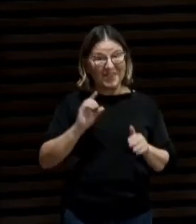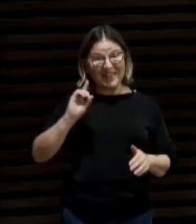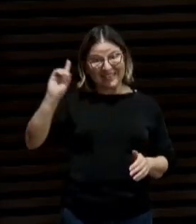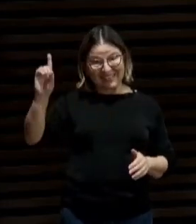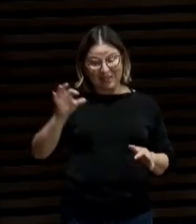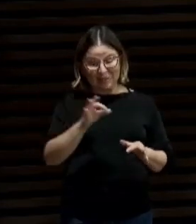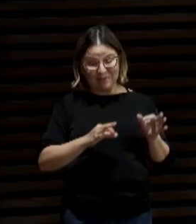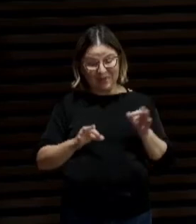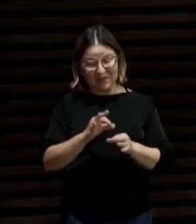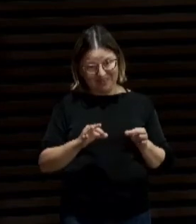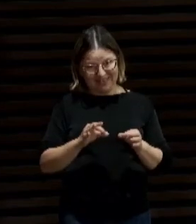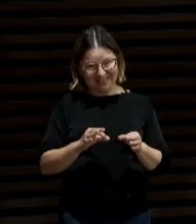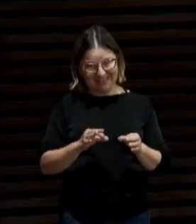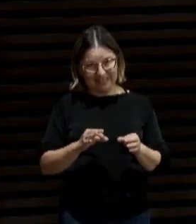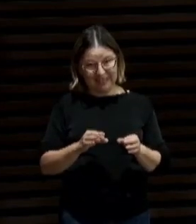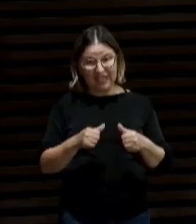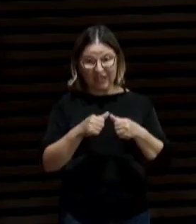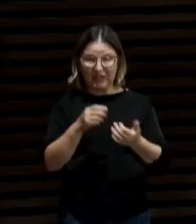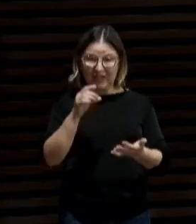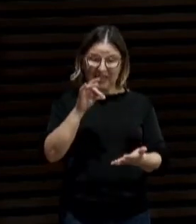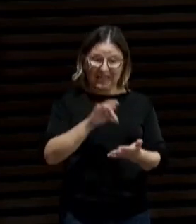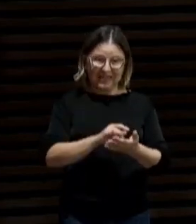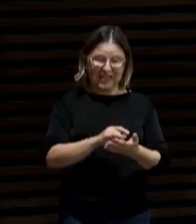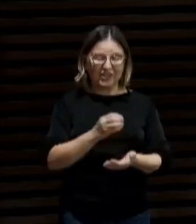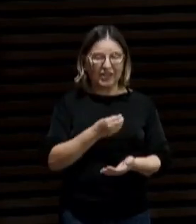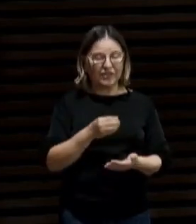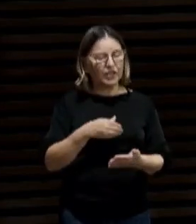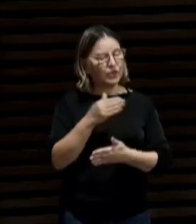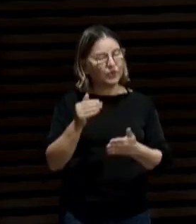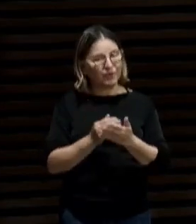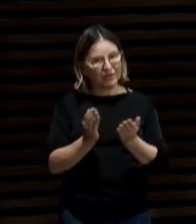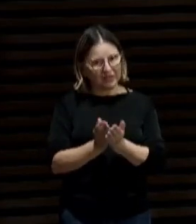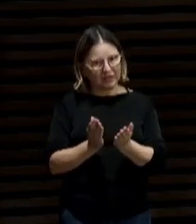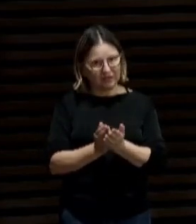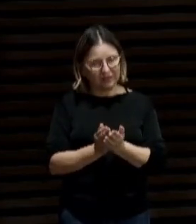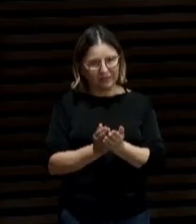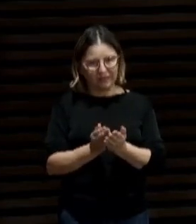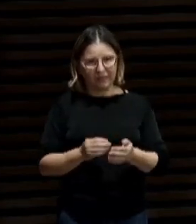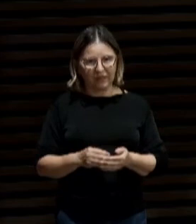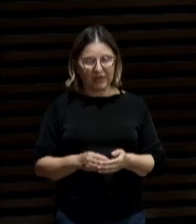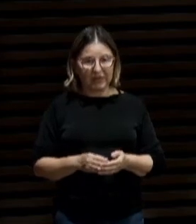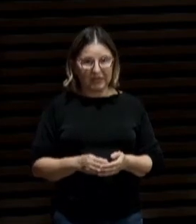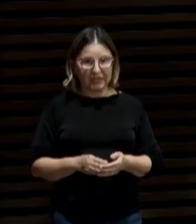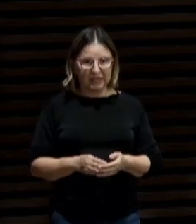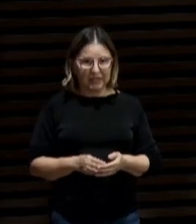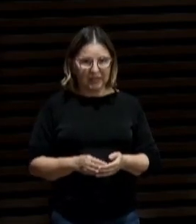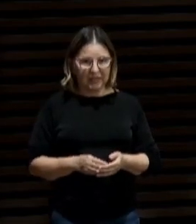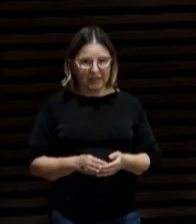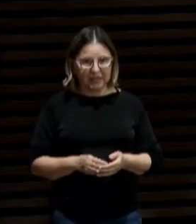na vida de todo crente. É completamente sem cabimento alguém que tem a vida eterna ter medo da